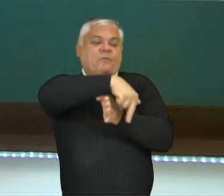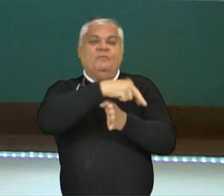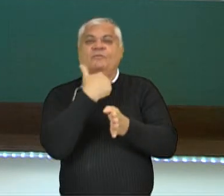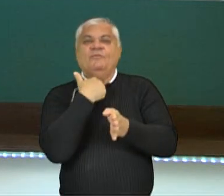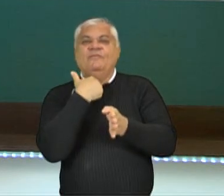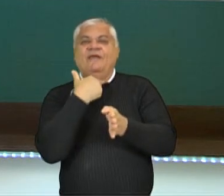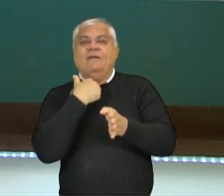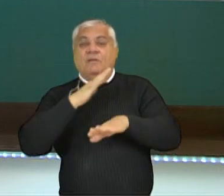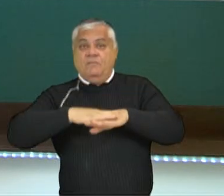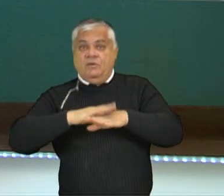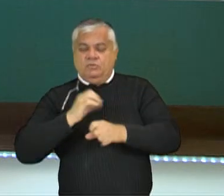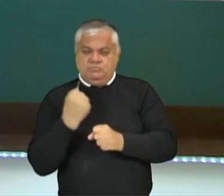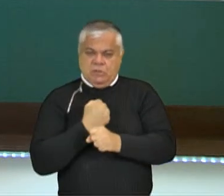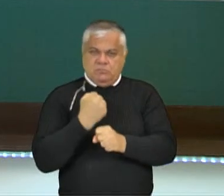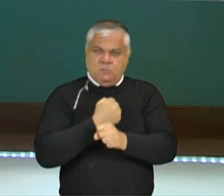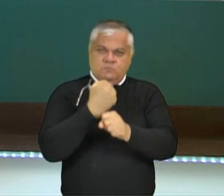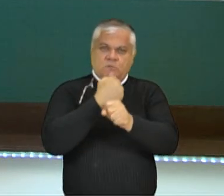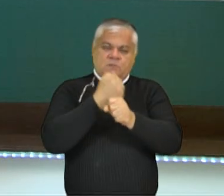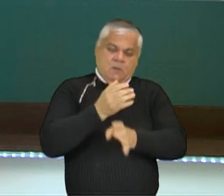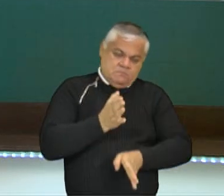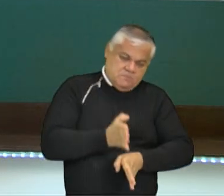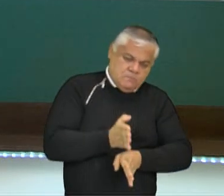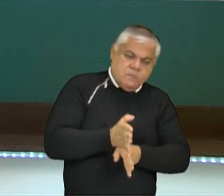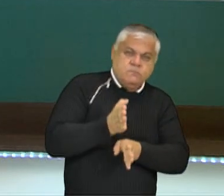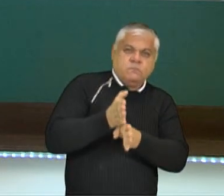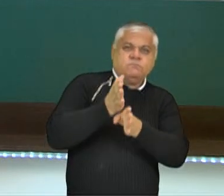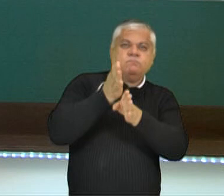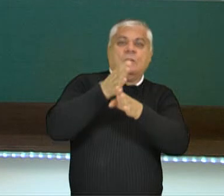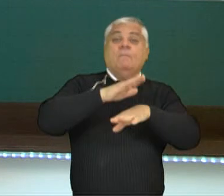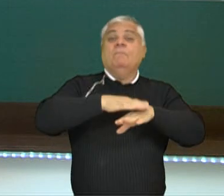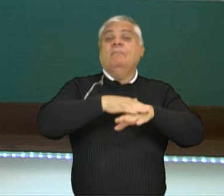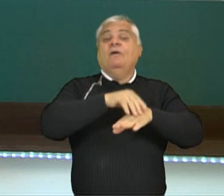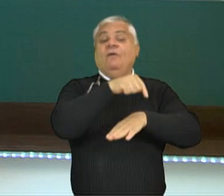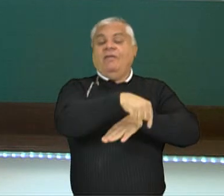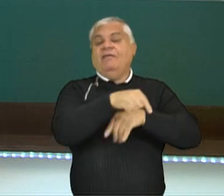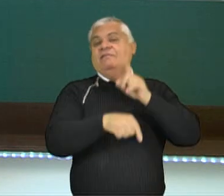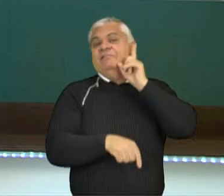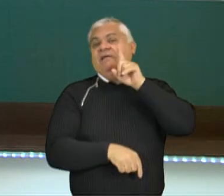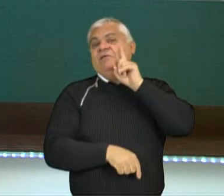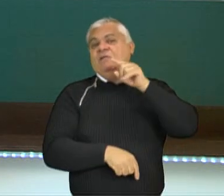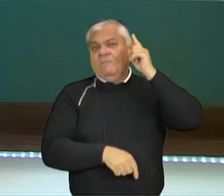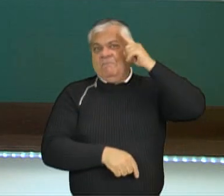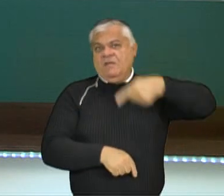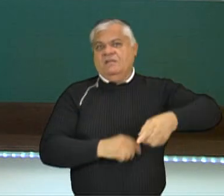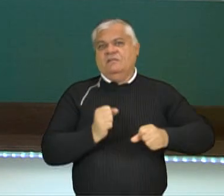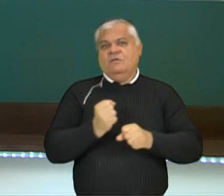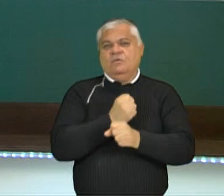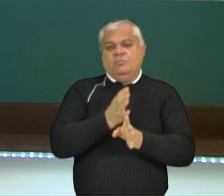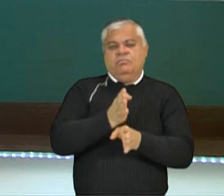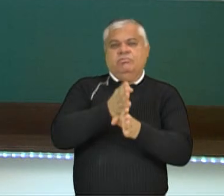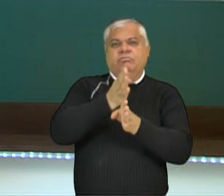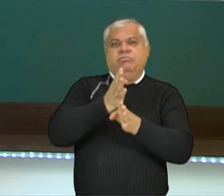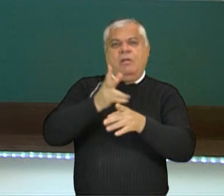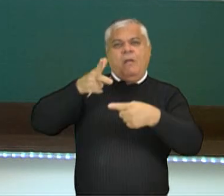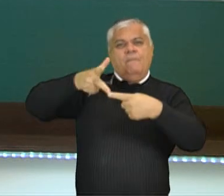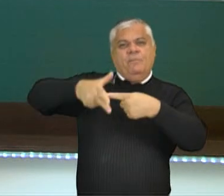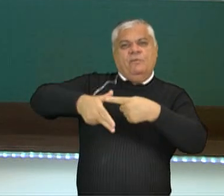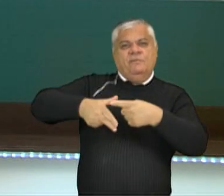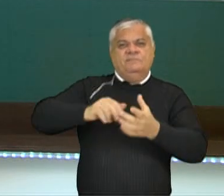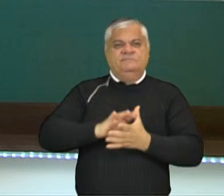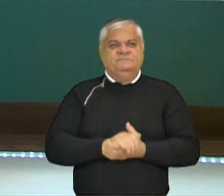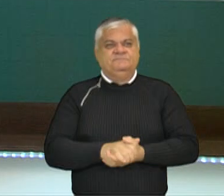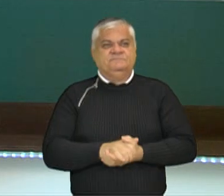pelo homem, criada pelo homem, construída pelos governos dos Estados Unidos, para então impedir a entrada de imigrantes nos Estados